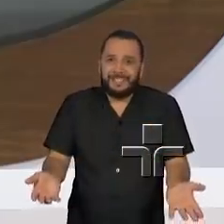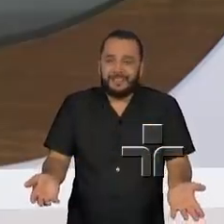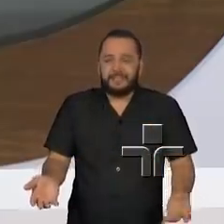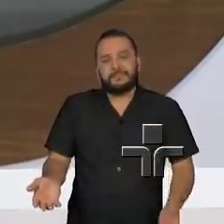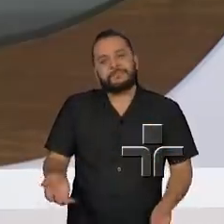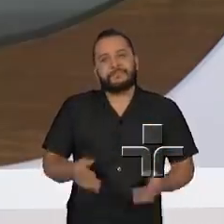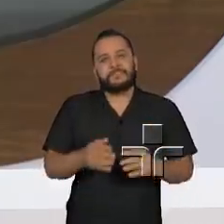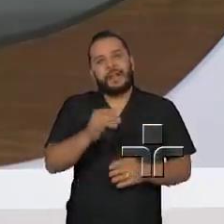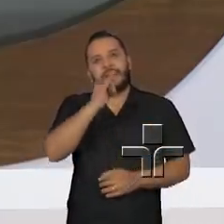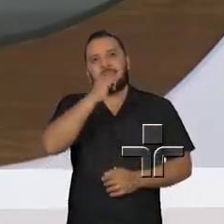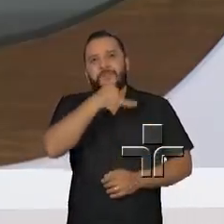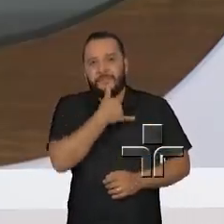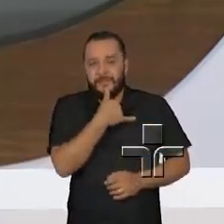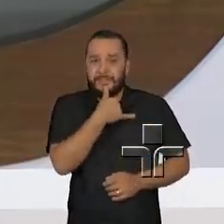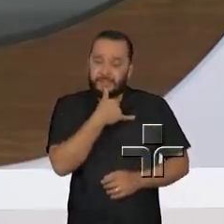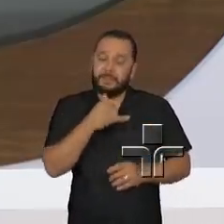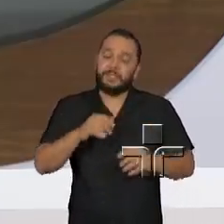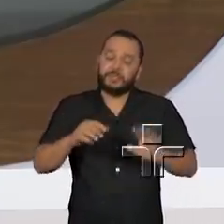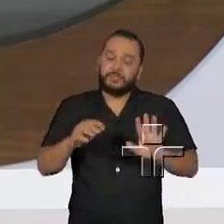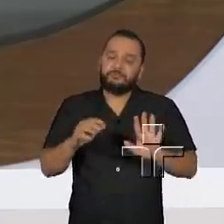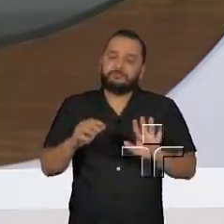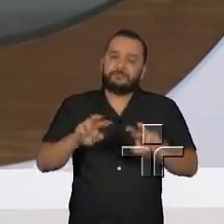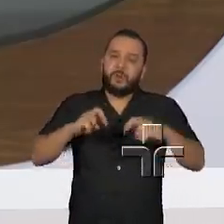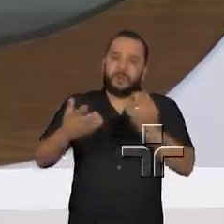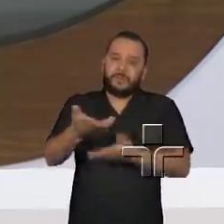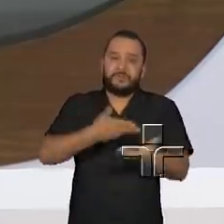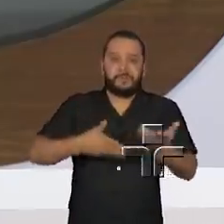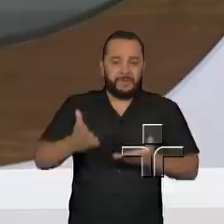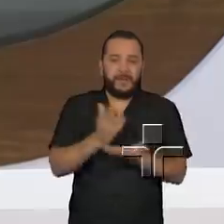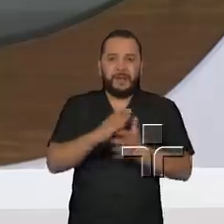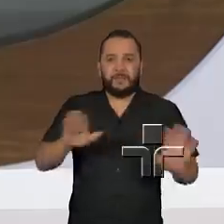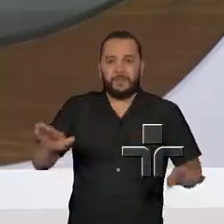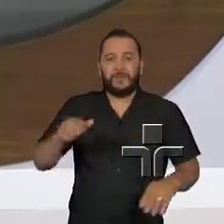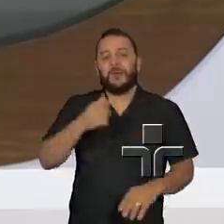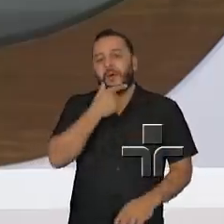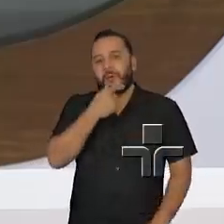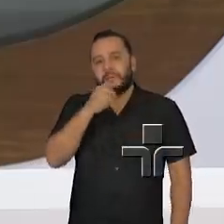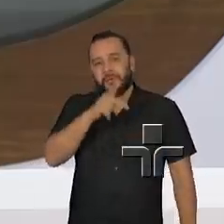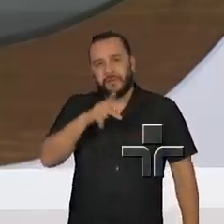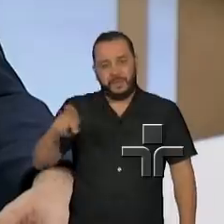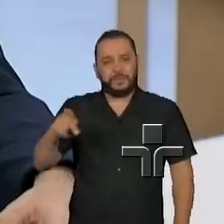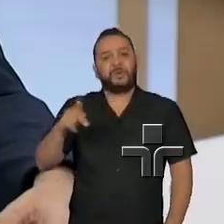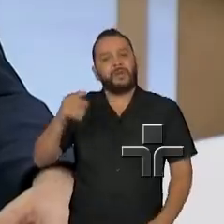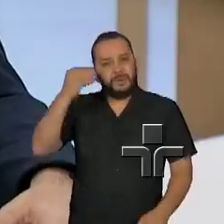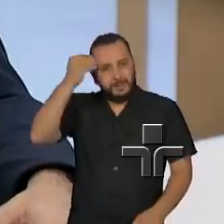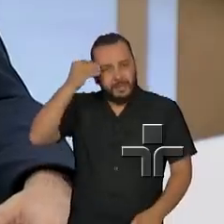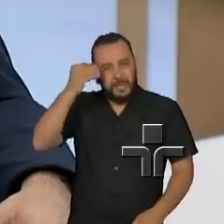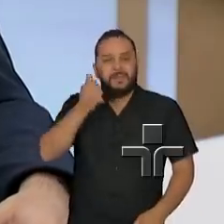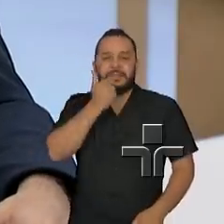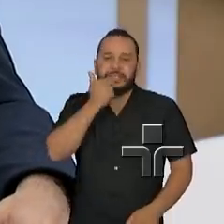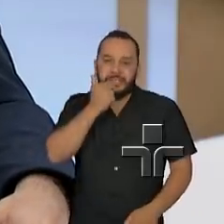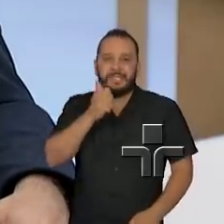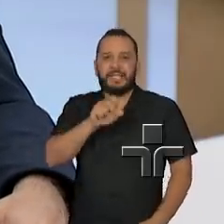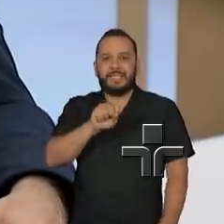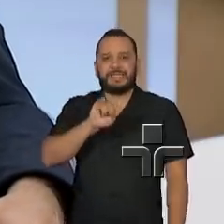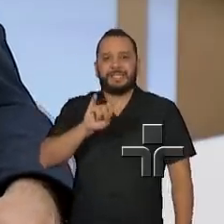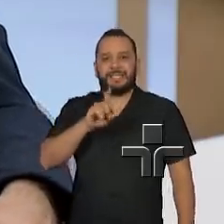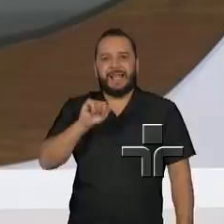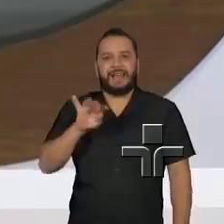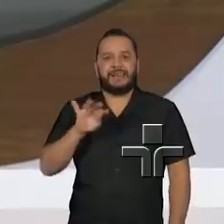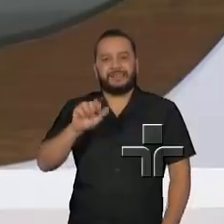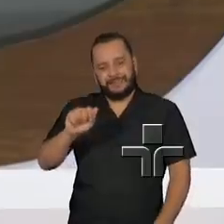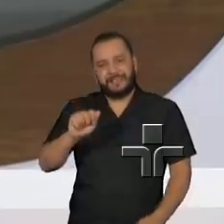Roda Viva de hoje com o neurocientista, professor Siddhartha Ribeiro. Muitíssimo obrigado. Eu